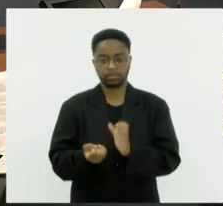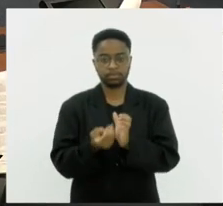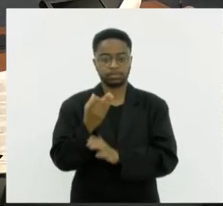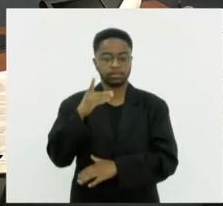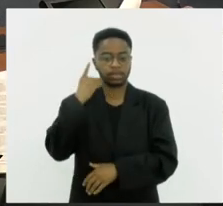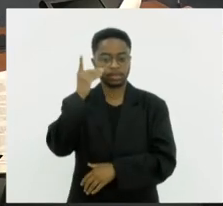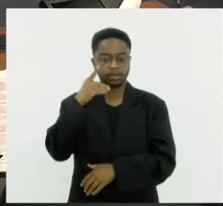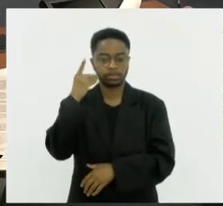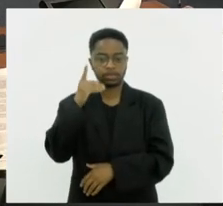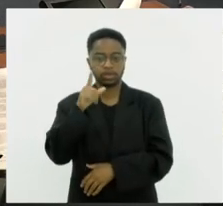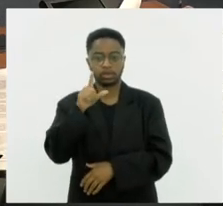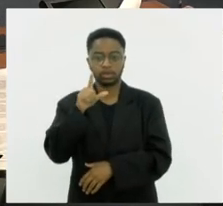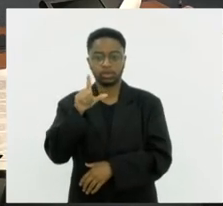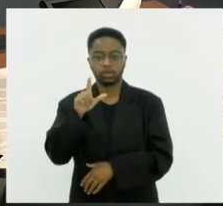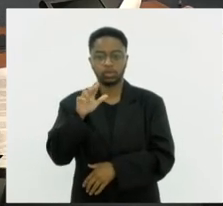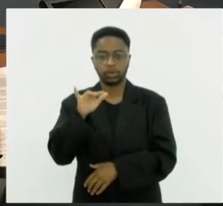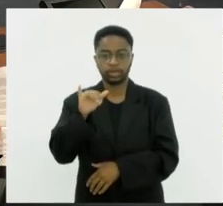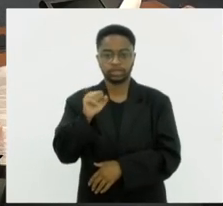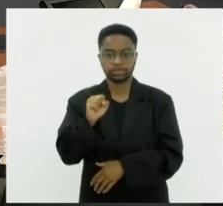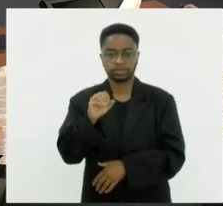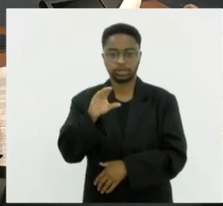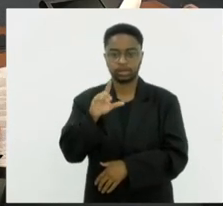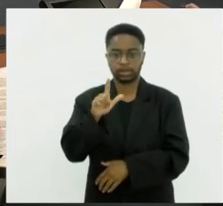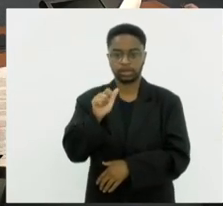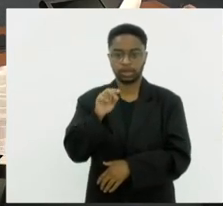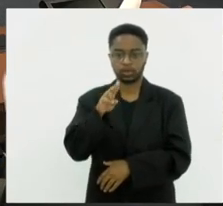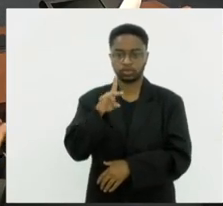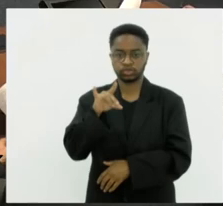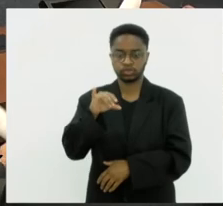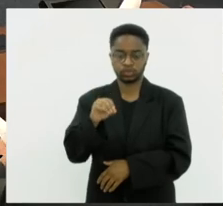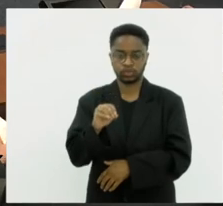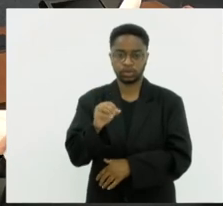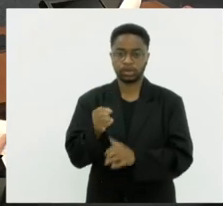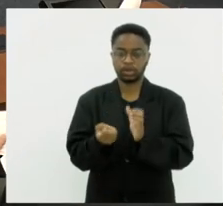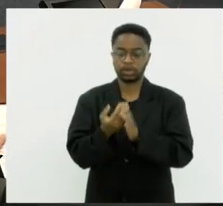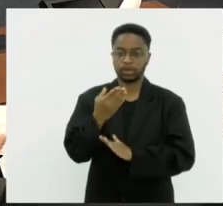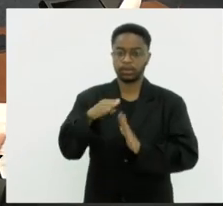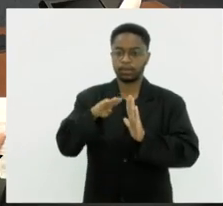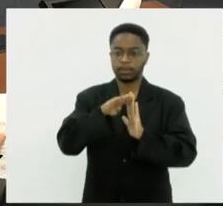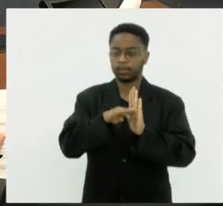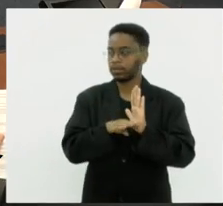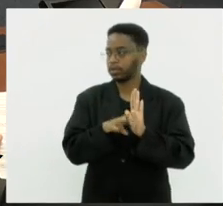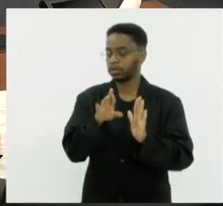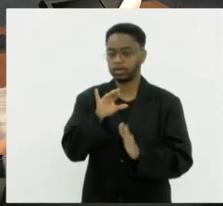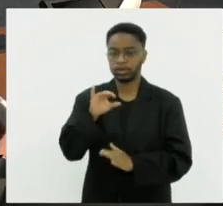autoria do deputado Luiz Cláudio Ribeiro, que institui o programa